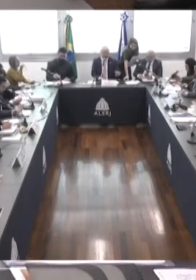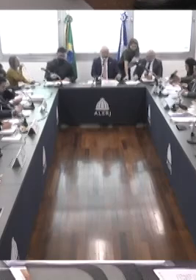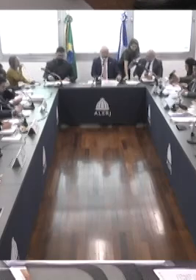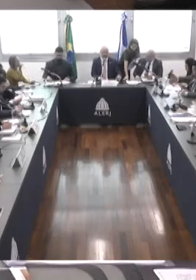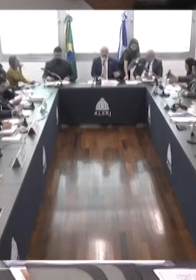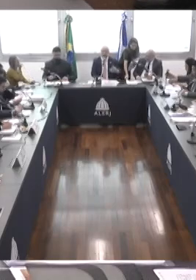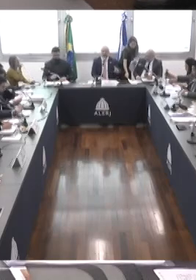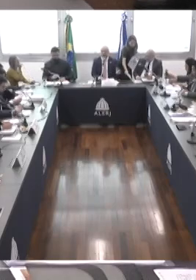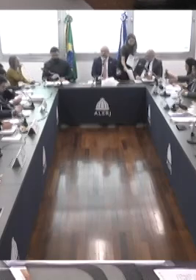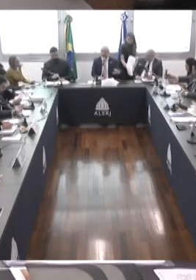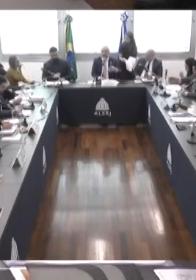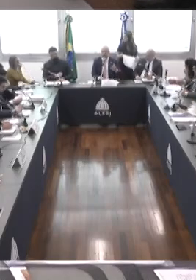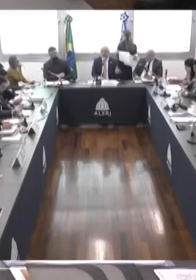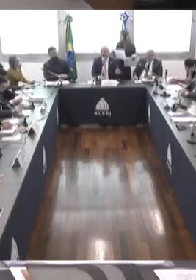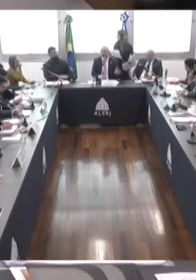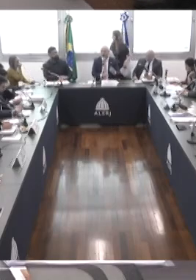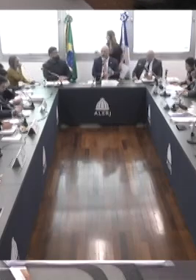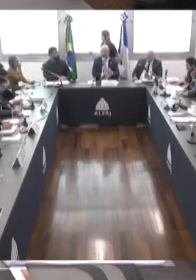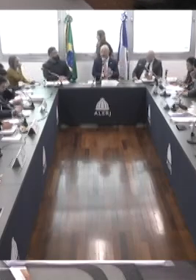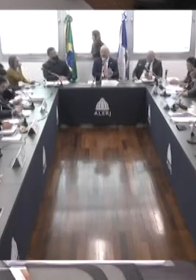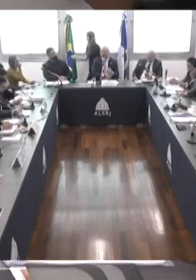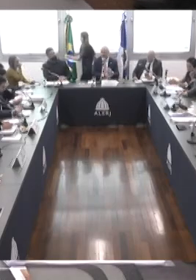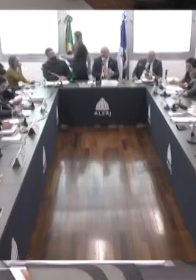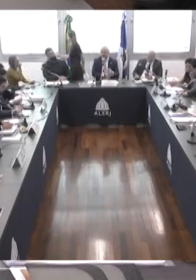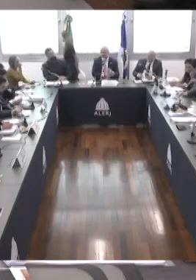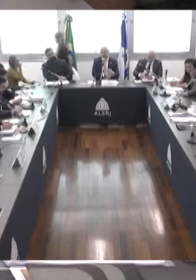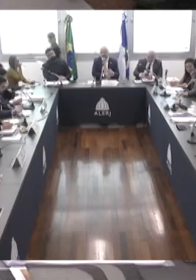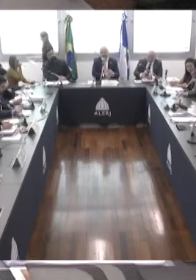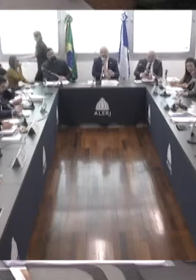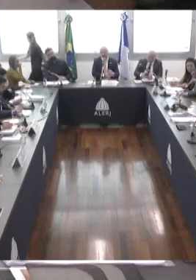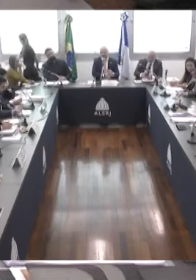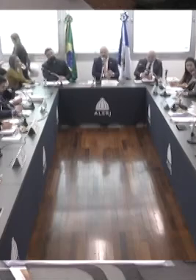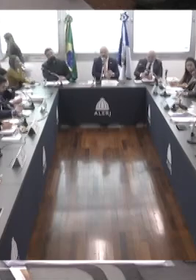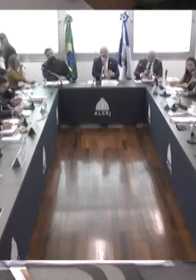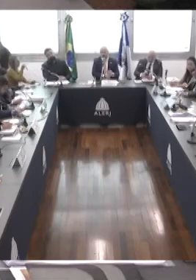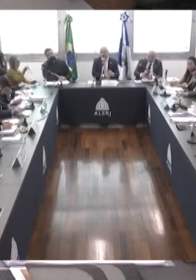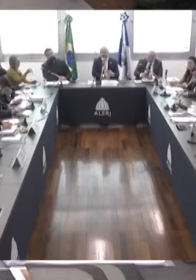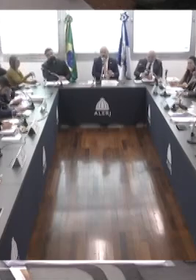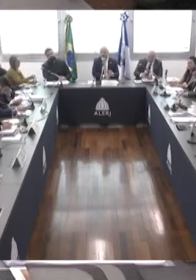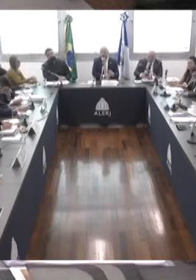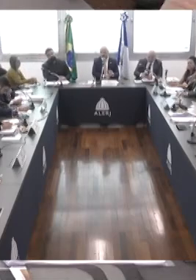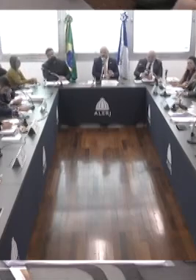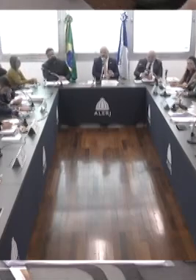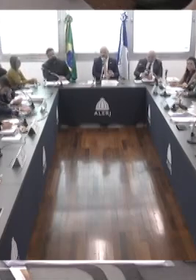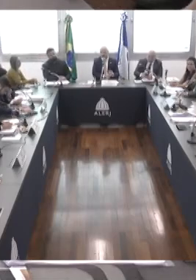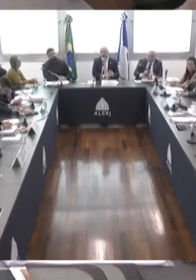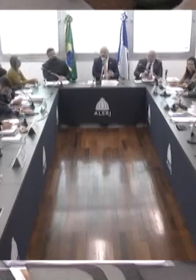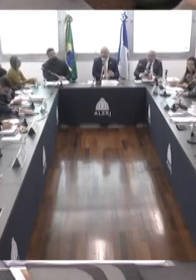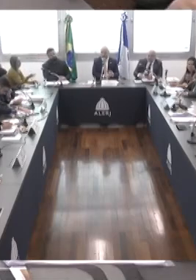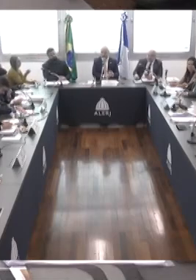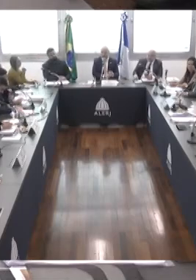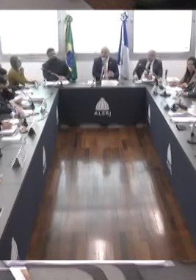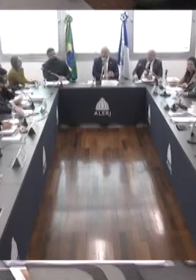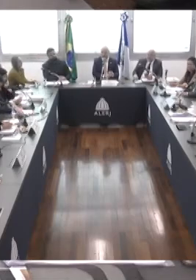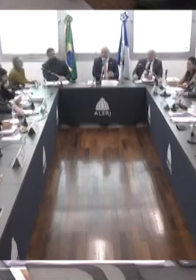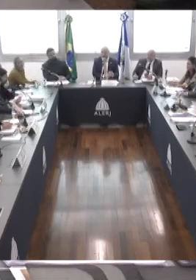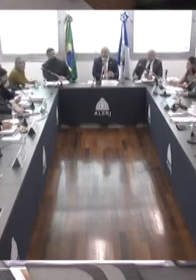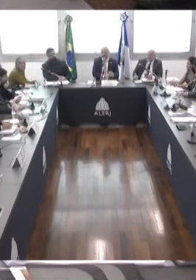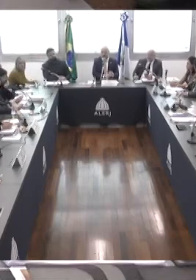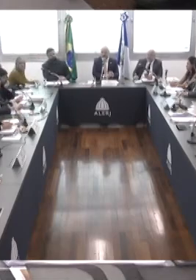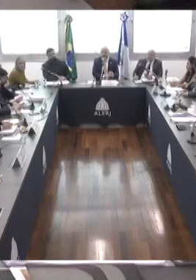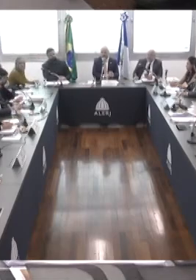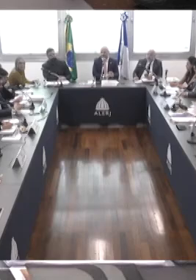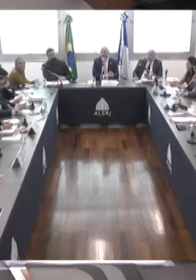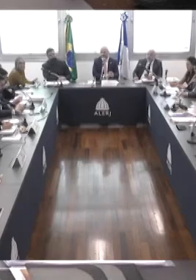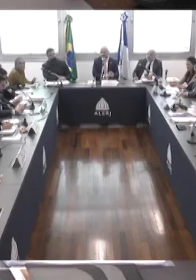arrecadação, enfim, da destinação de percentuais para as entidades. Está na CCJ? Sim. Se o